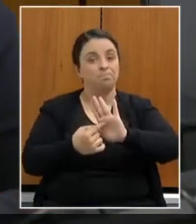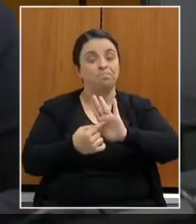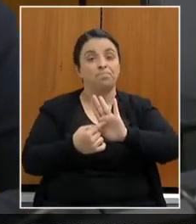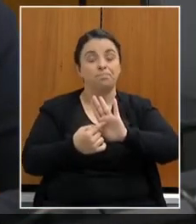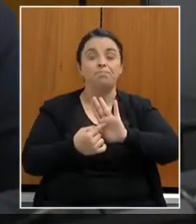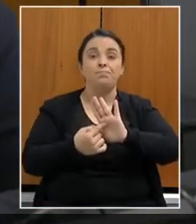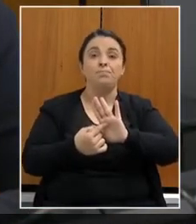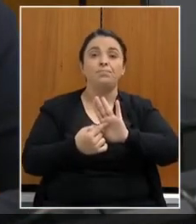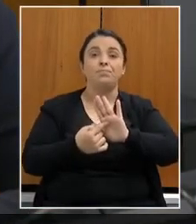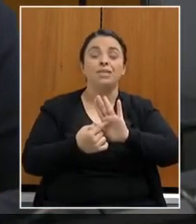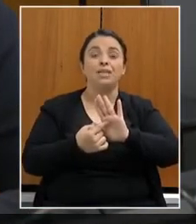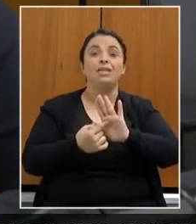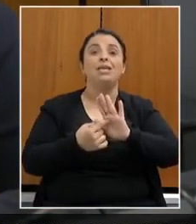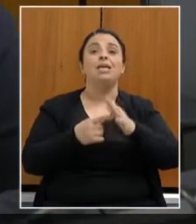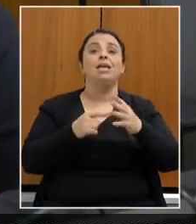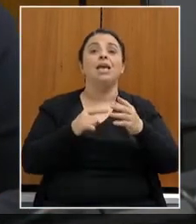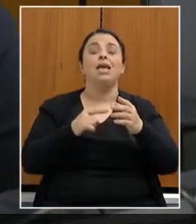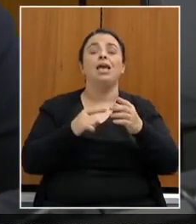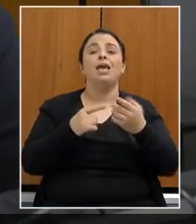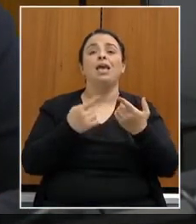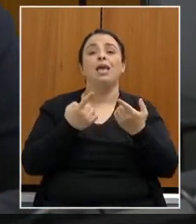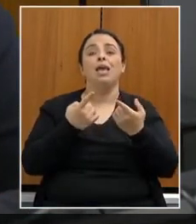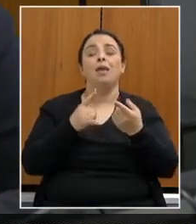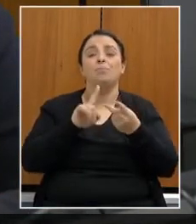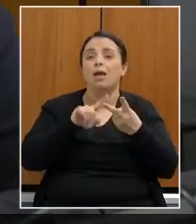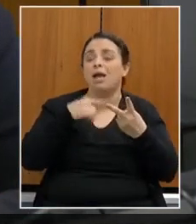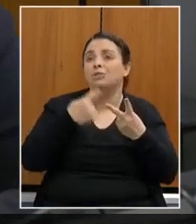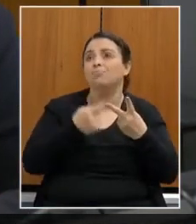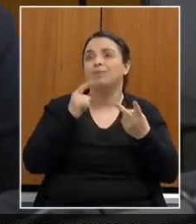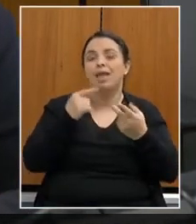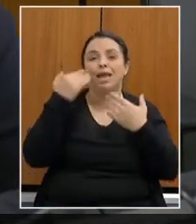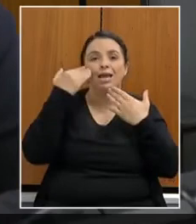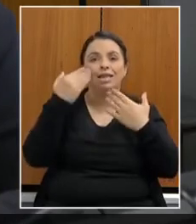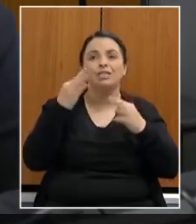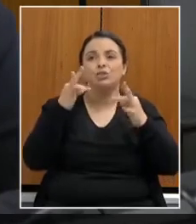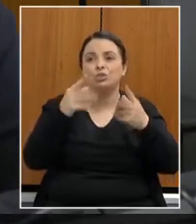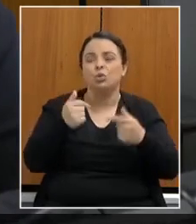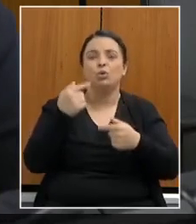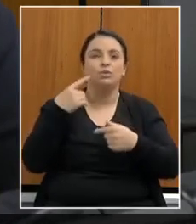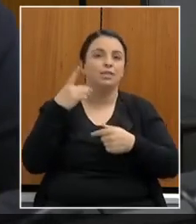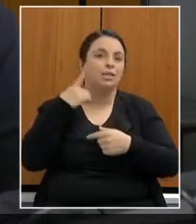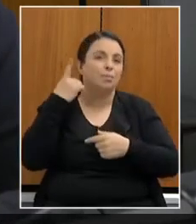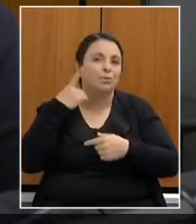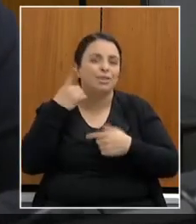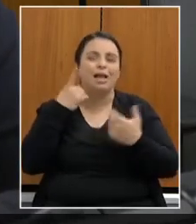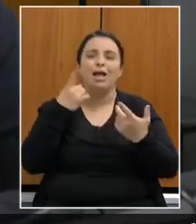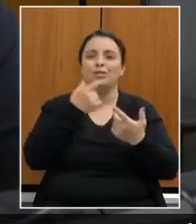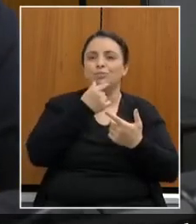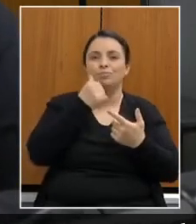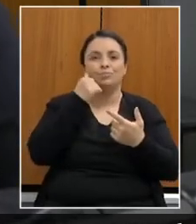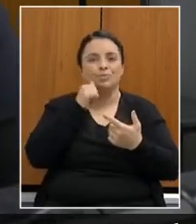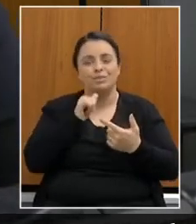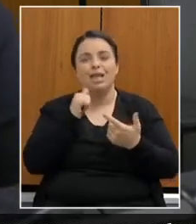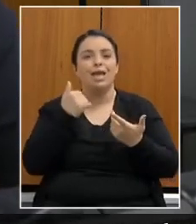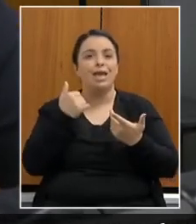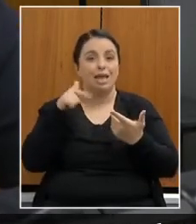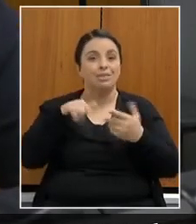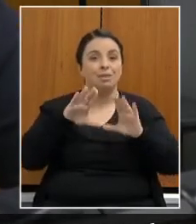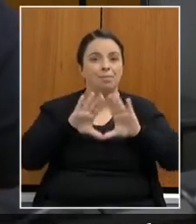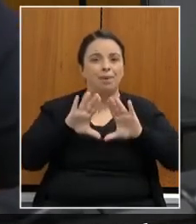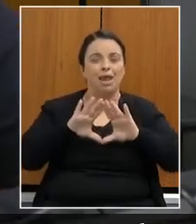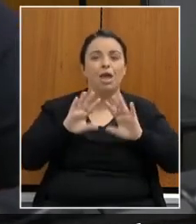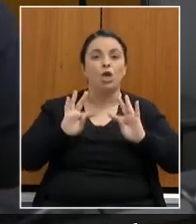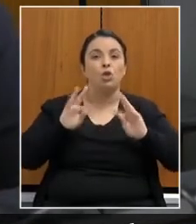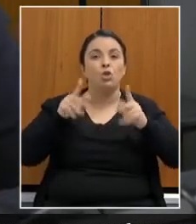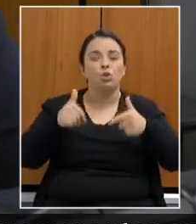queria, além de agradecer aos senhores deputados, a toda a Assembleia, queria agradecer também a toda a equipe da Secretaria Estadual de Saúde, que provavelmente está